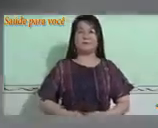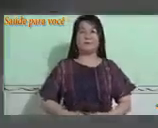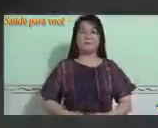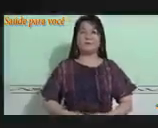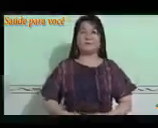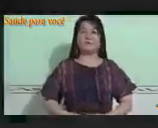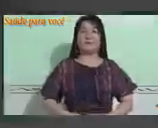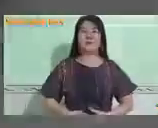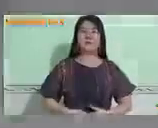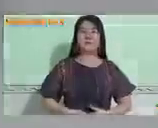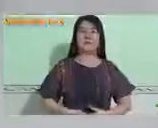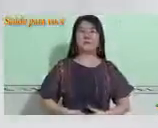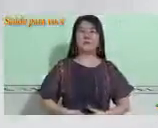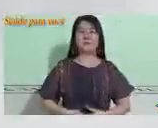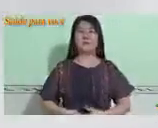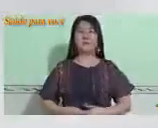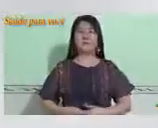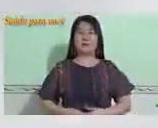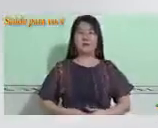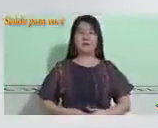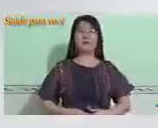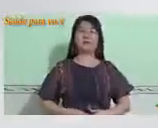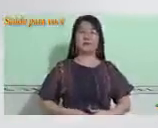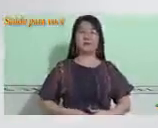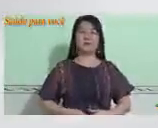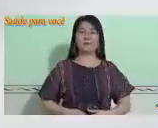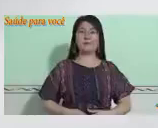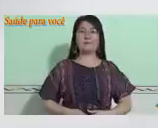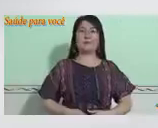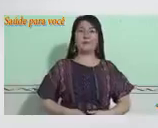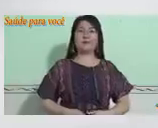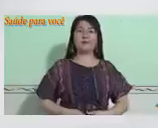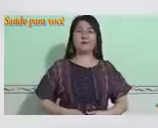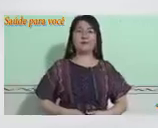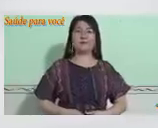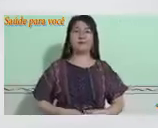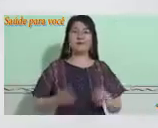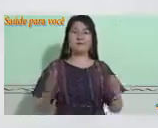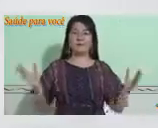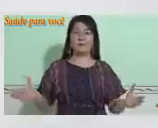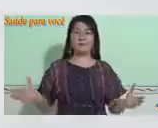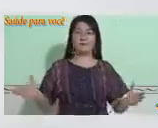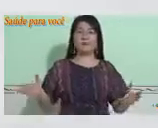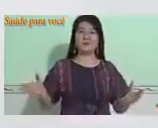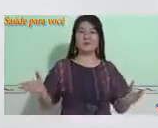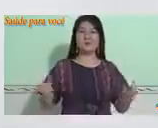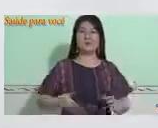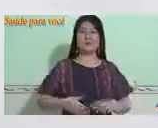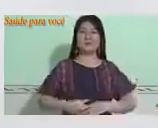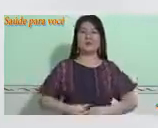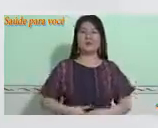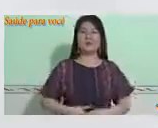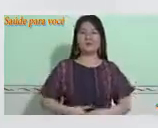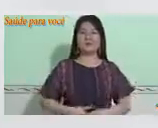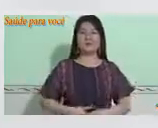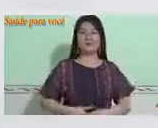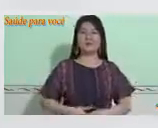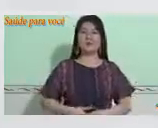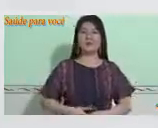pronto-socorro, vírgula, sozinho. Isso recomendado quando a criança apresenta sangramento, vírgula, chora intensamente ou perde